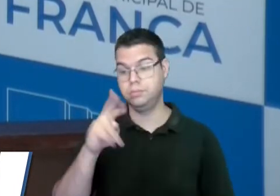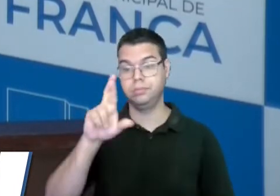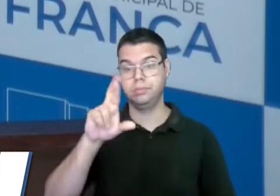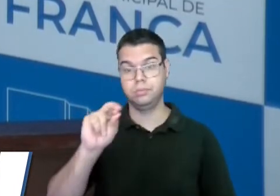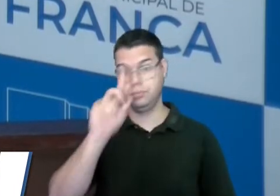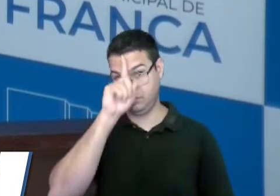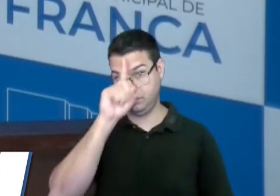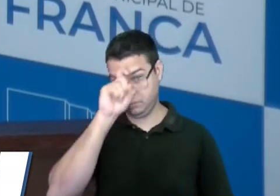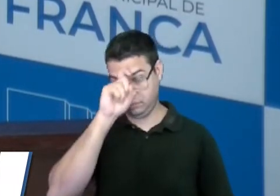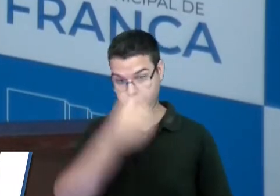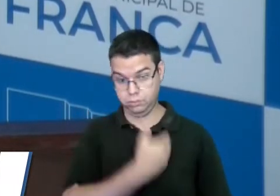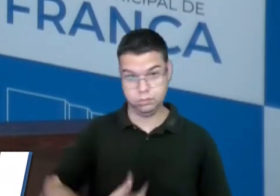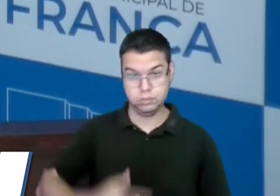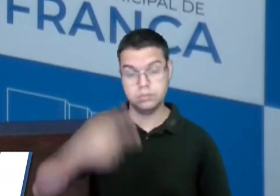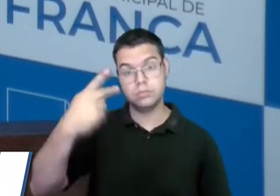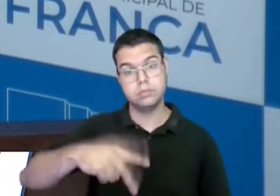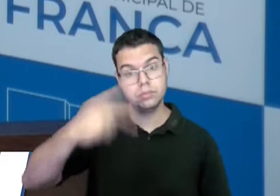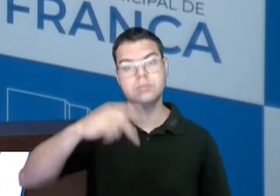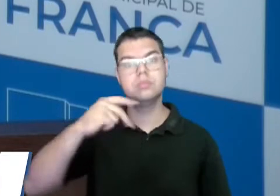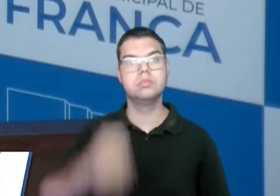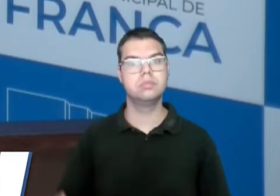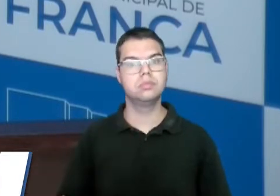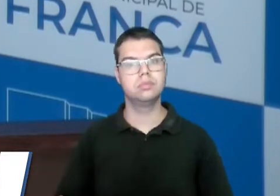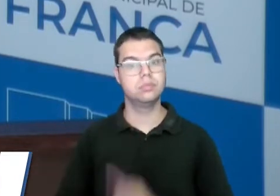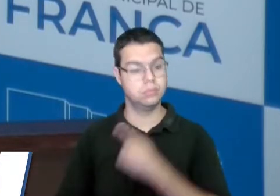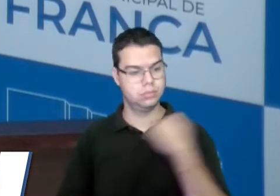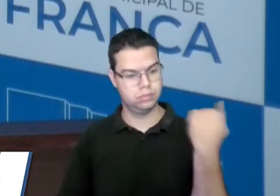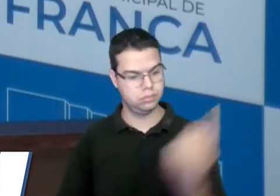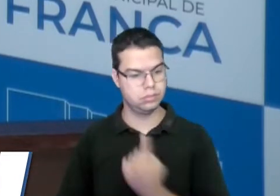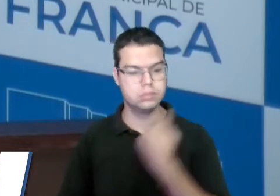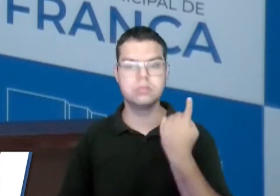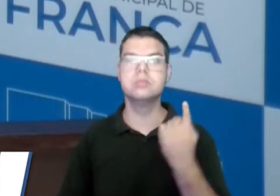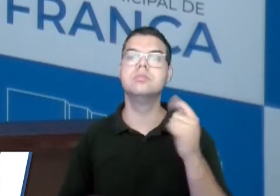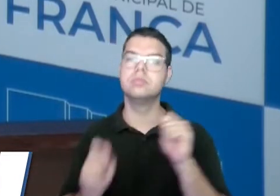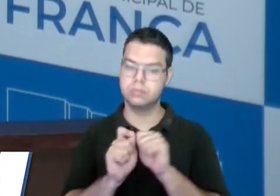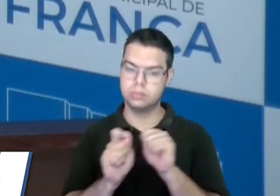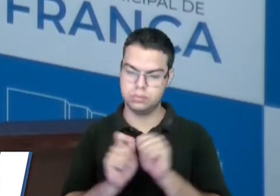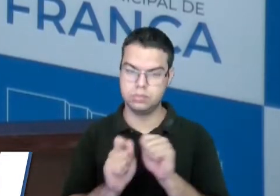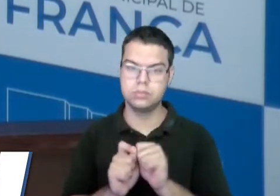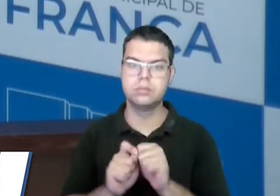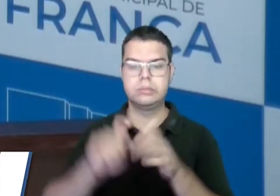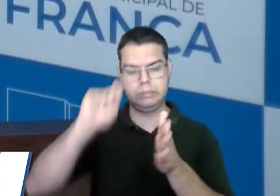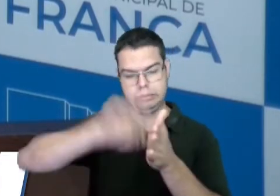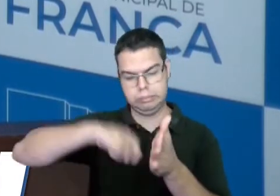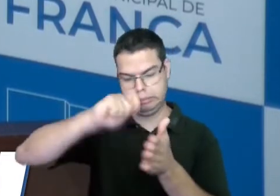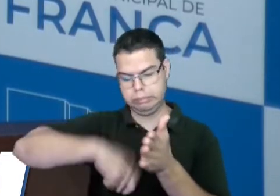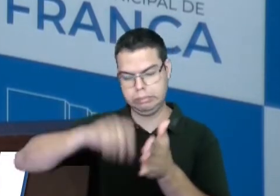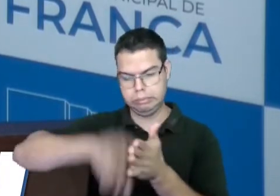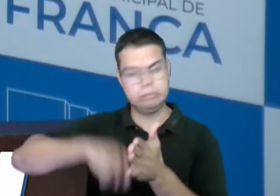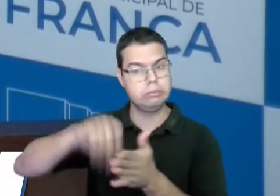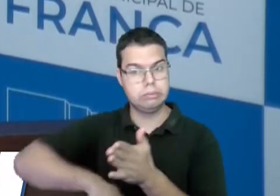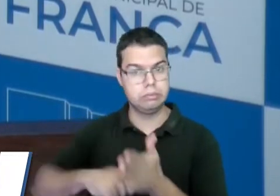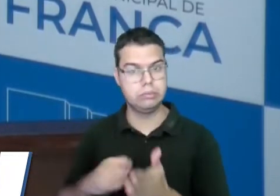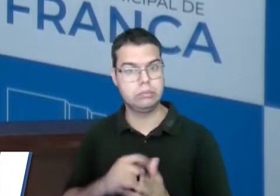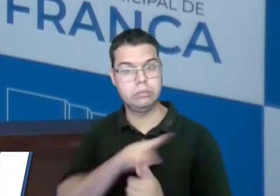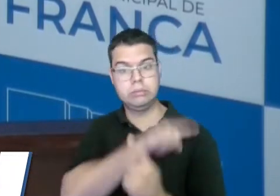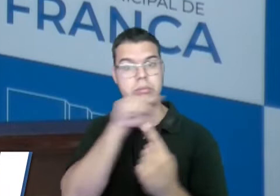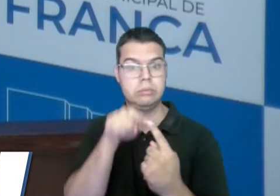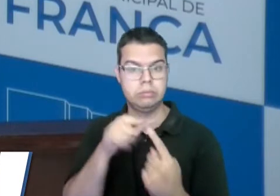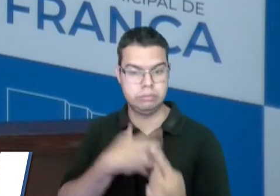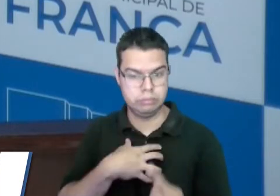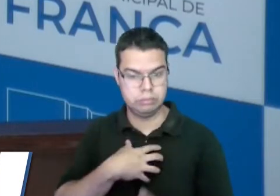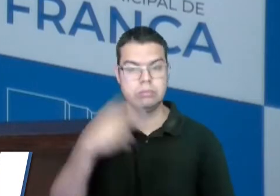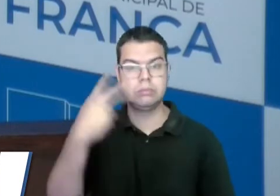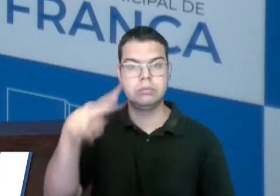nossa região. Nós fizemos abaixo-assinados com o intuito de sensibilizar o